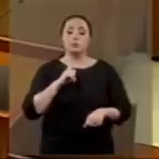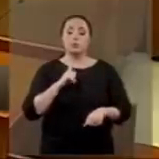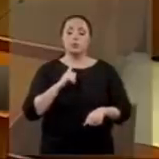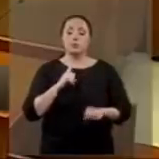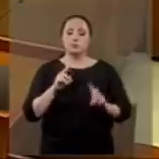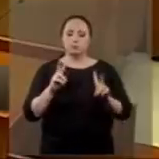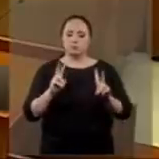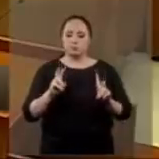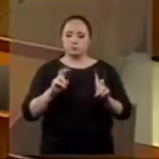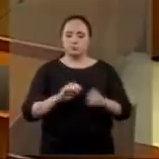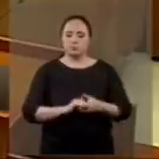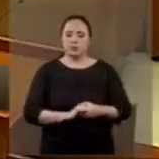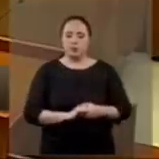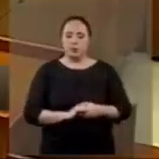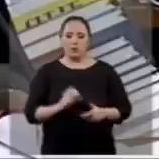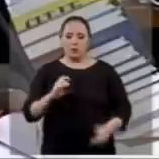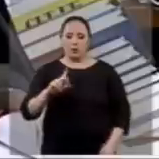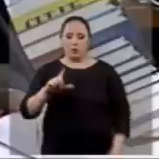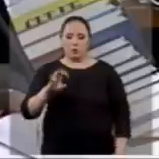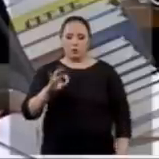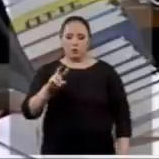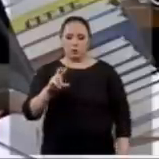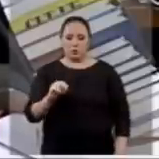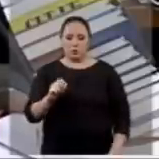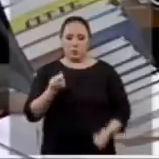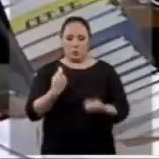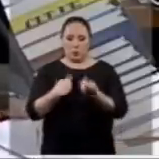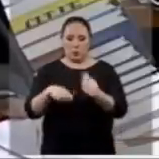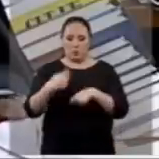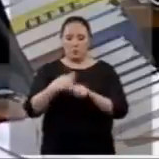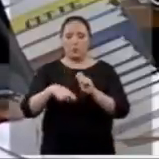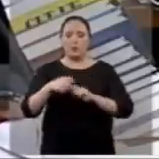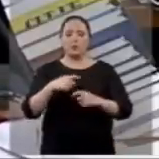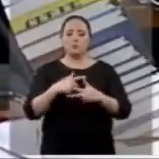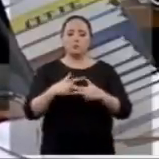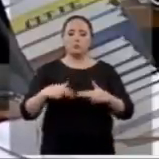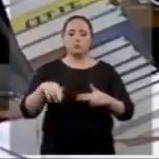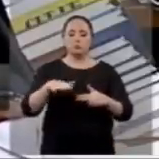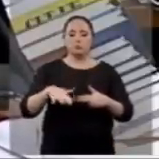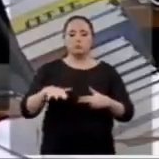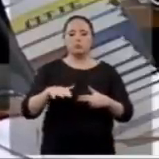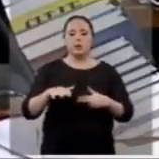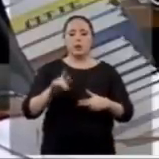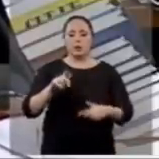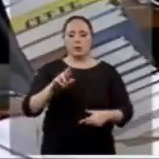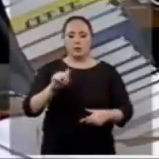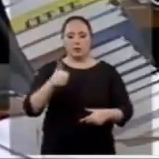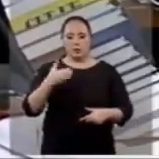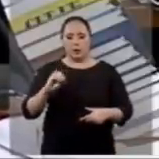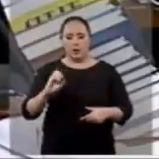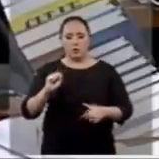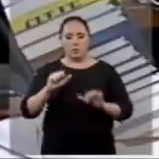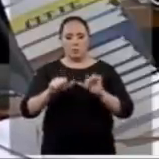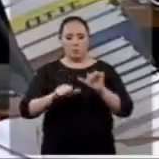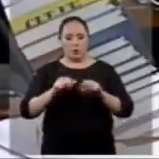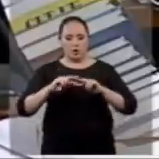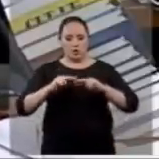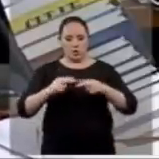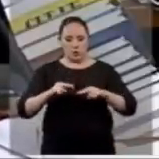teor: o cultivo comercial e as atividades com organismos geneticamente